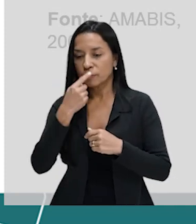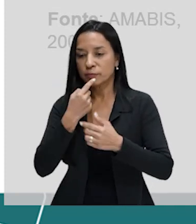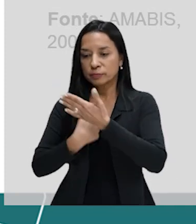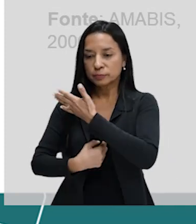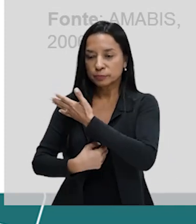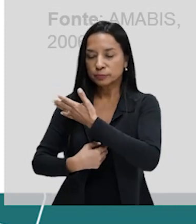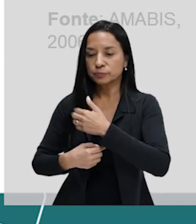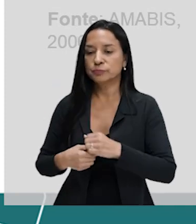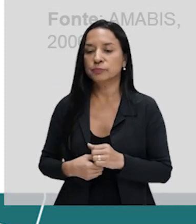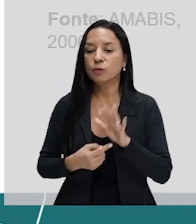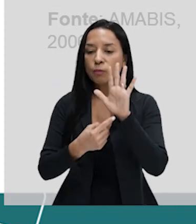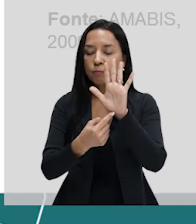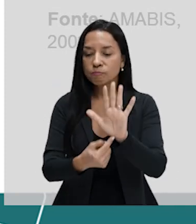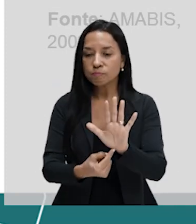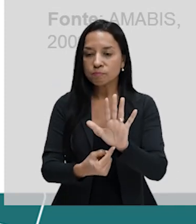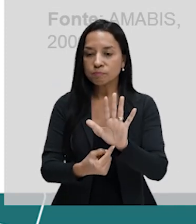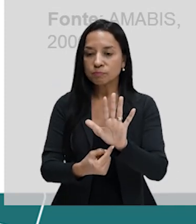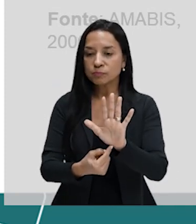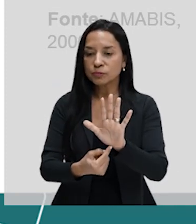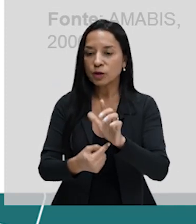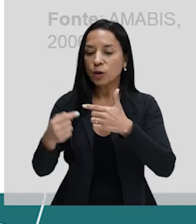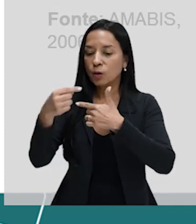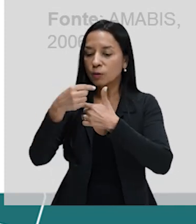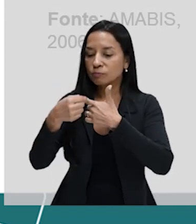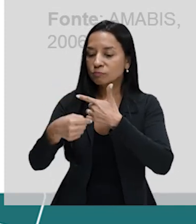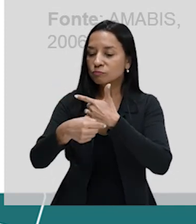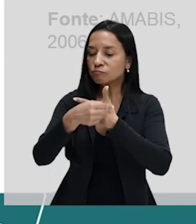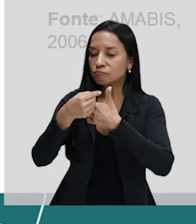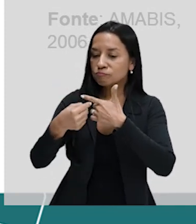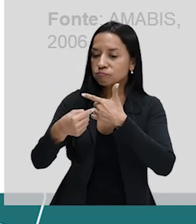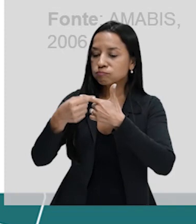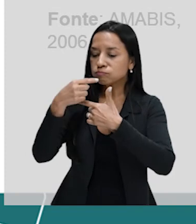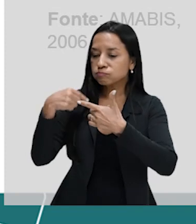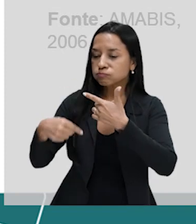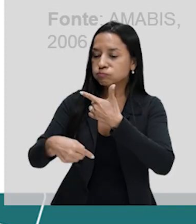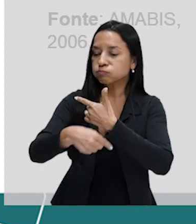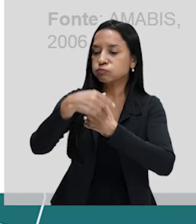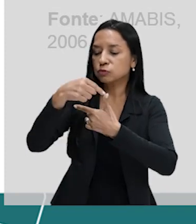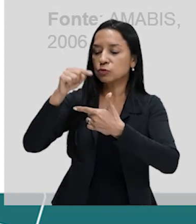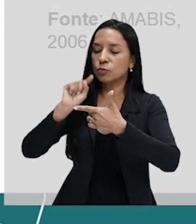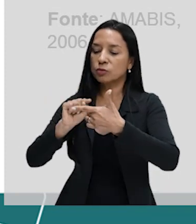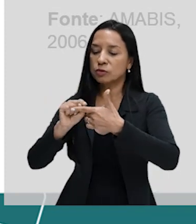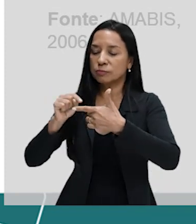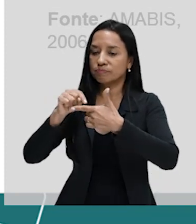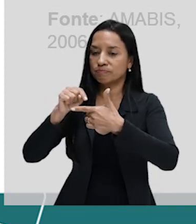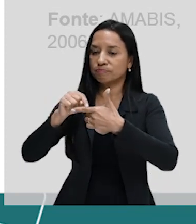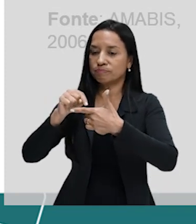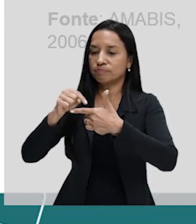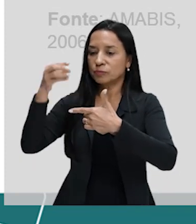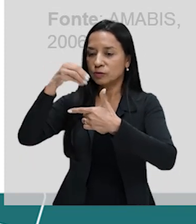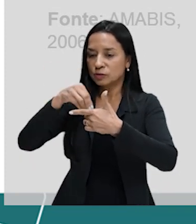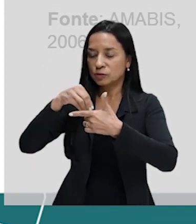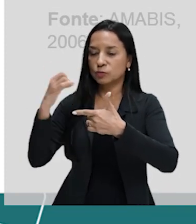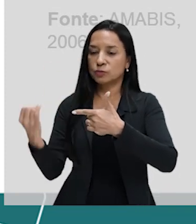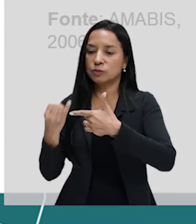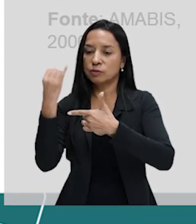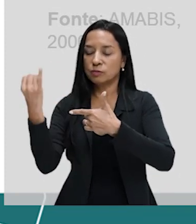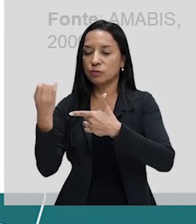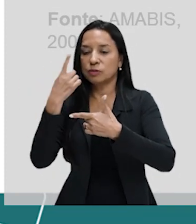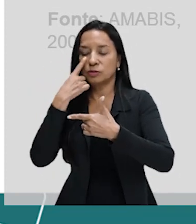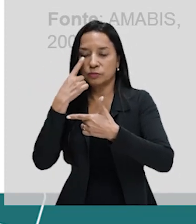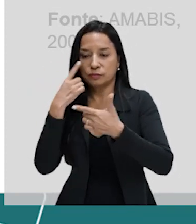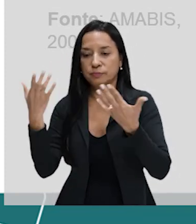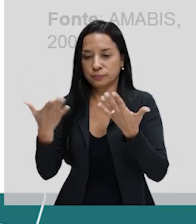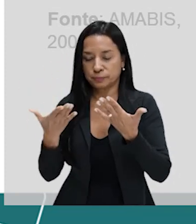aqui, ela mostra, pessoal, a anatomia interna do sistema reprodutor masculino, tá? Que é importante a gente